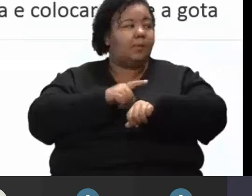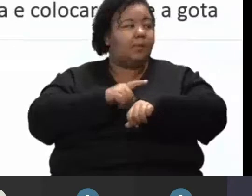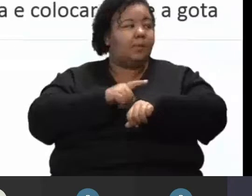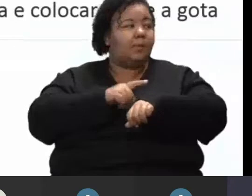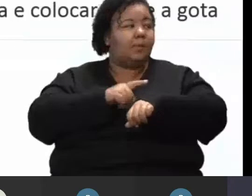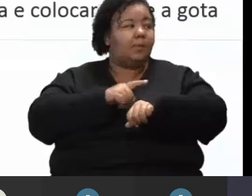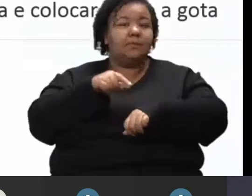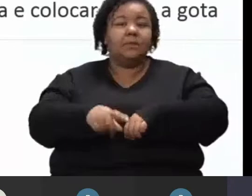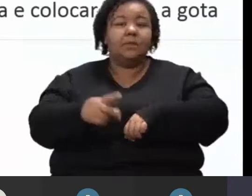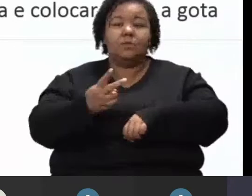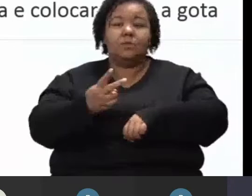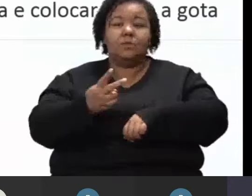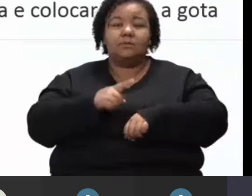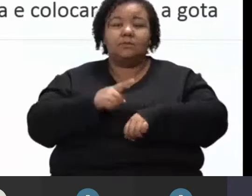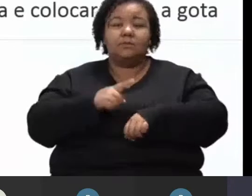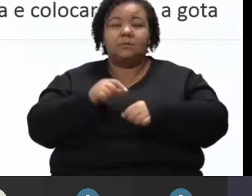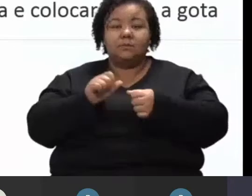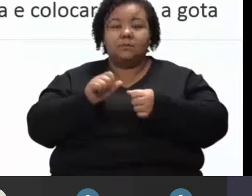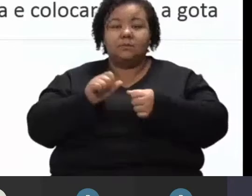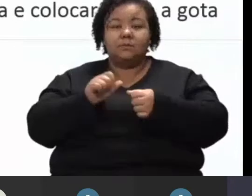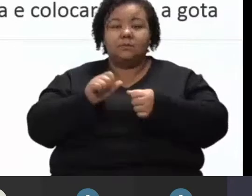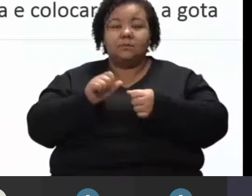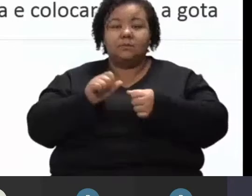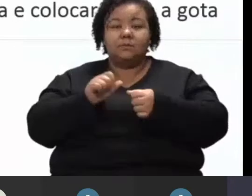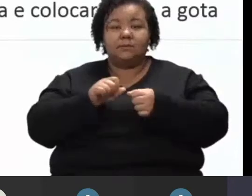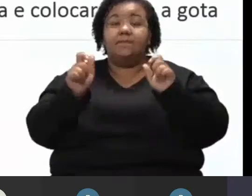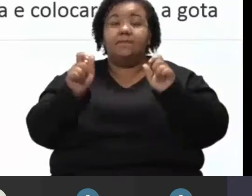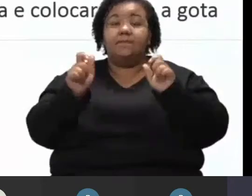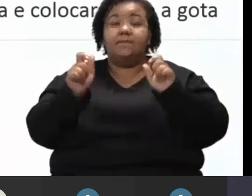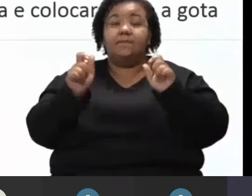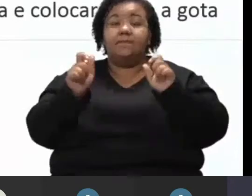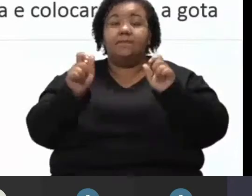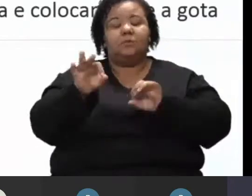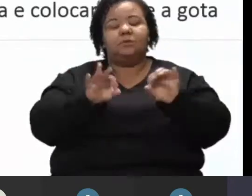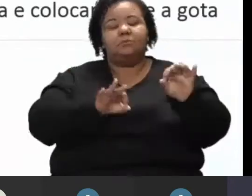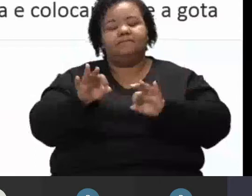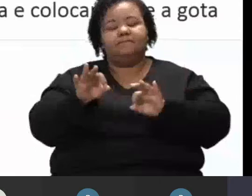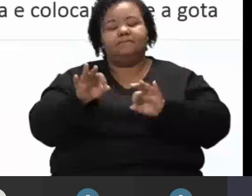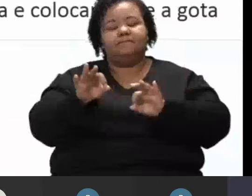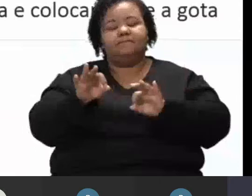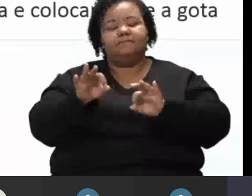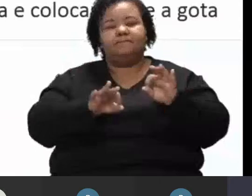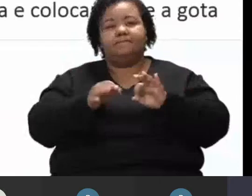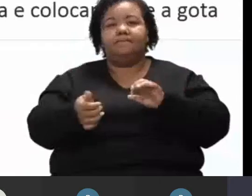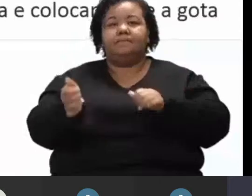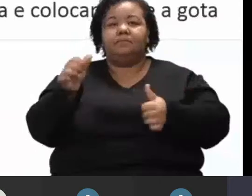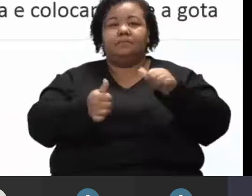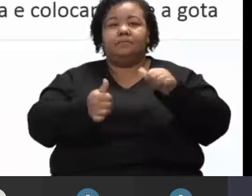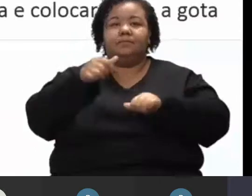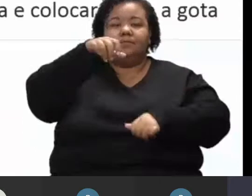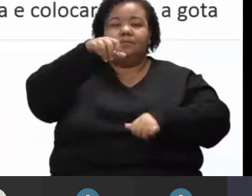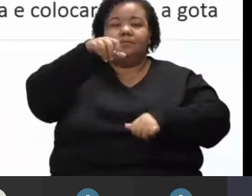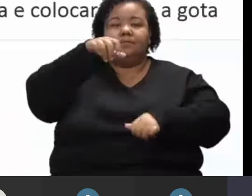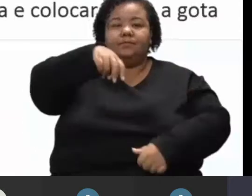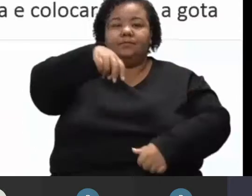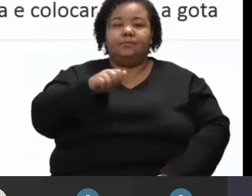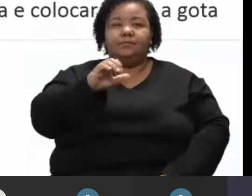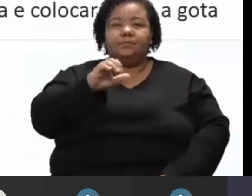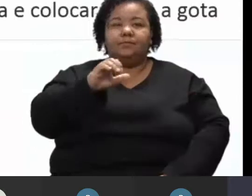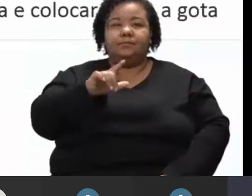preparar essa lâmina, essa coloração. Você pode preparar uma suspensão em salina,